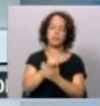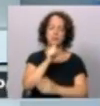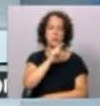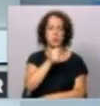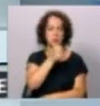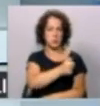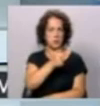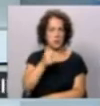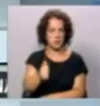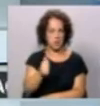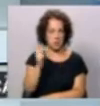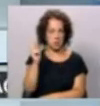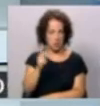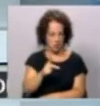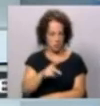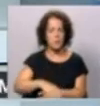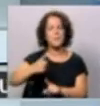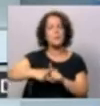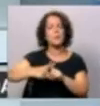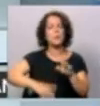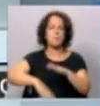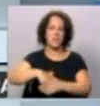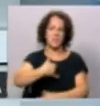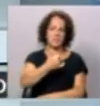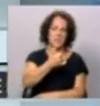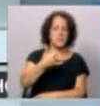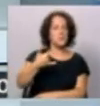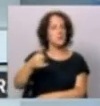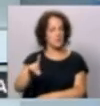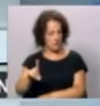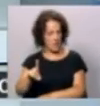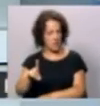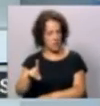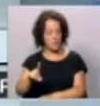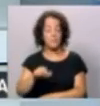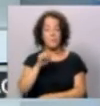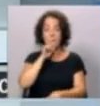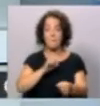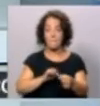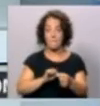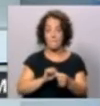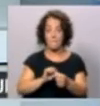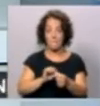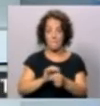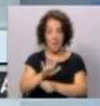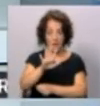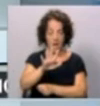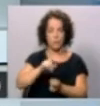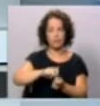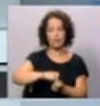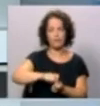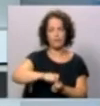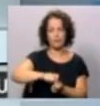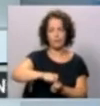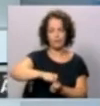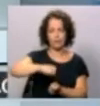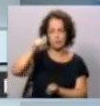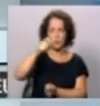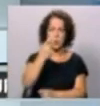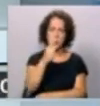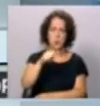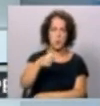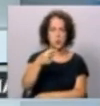hora, temperaturas máximas na casa dos 25 a 26 graus e as ondas são ao largo do arquipélago de nordeste 1,5 m a